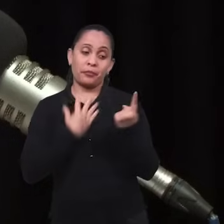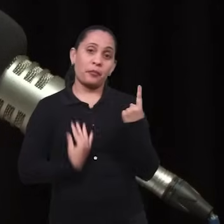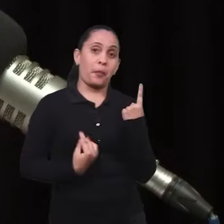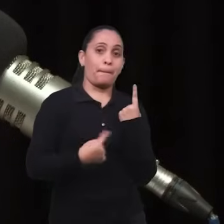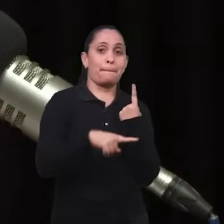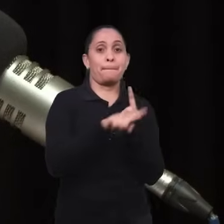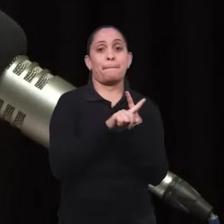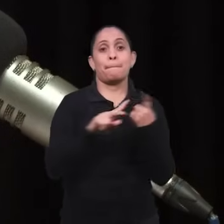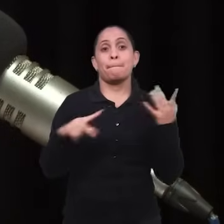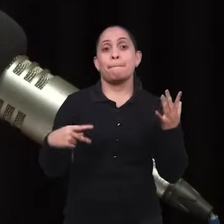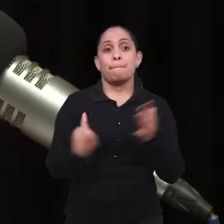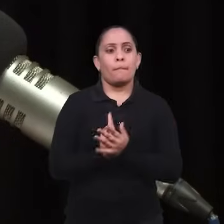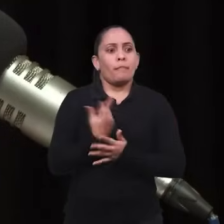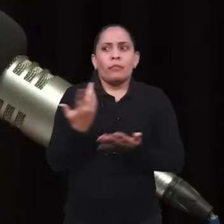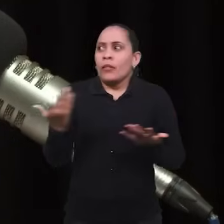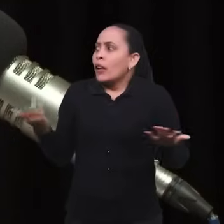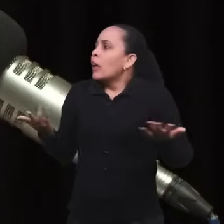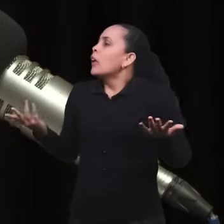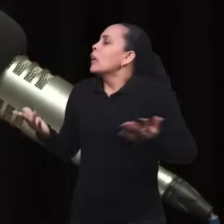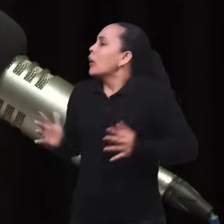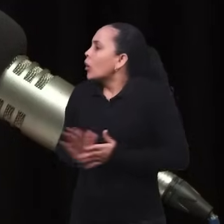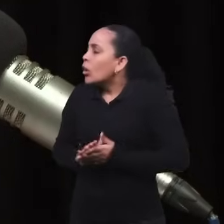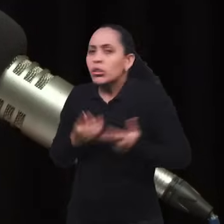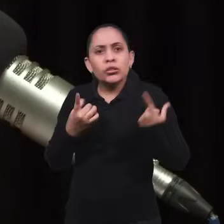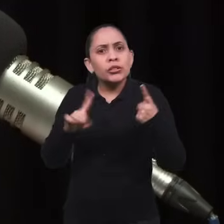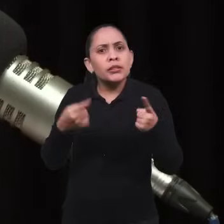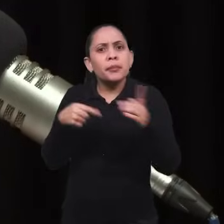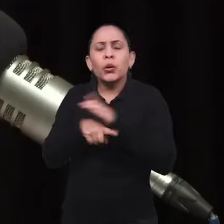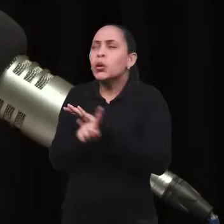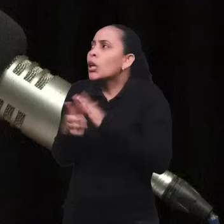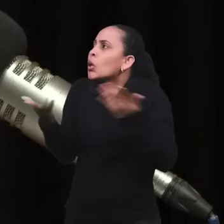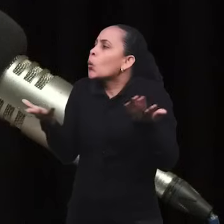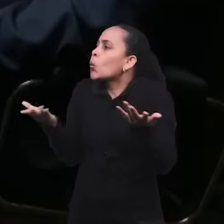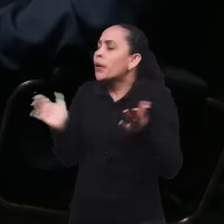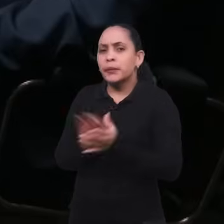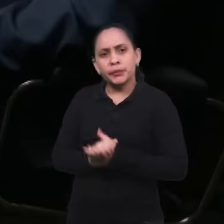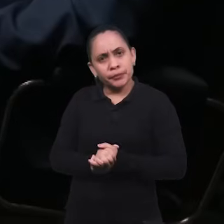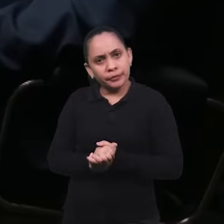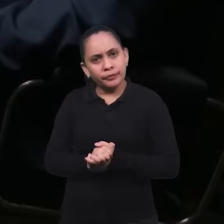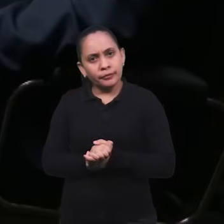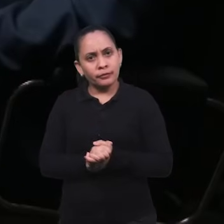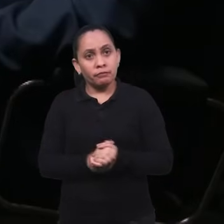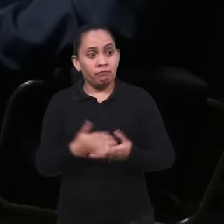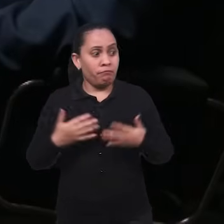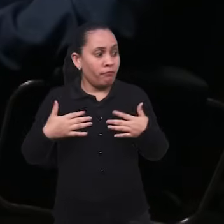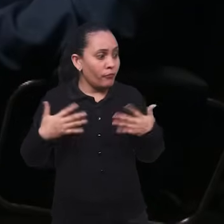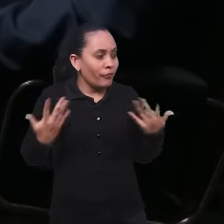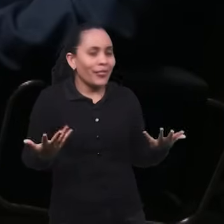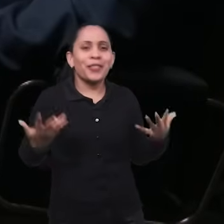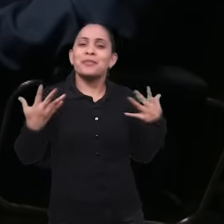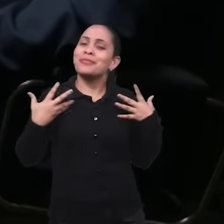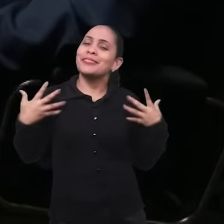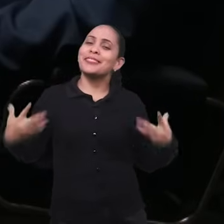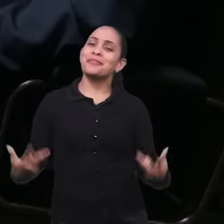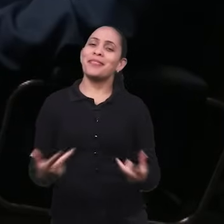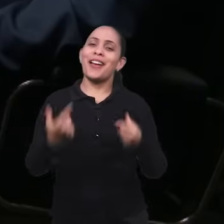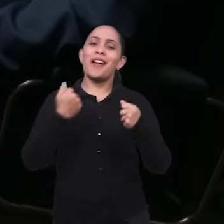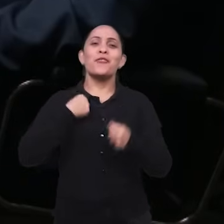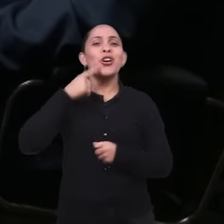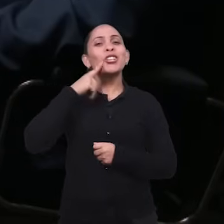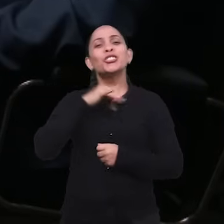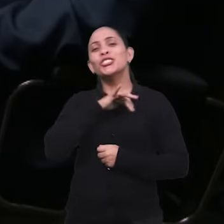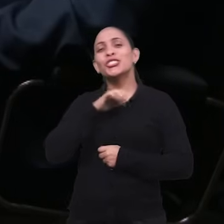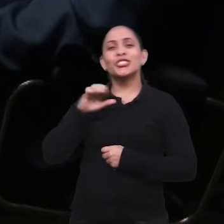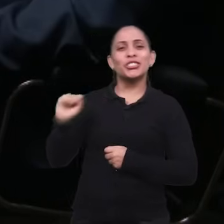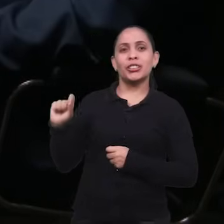morre, né, e agora? O que é que a gente faz? E que coisa maravilhosa